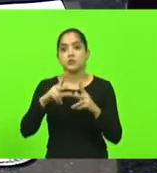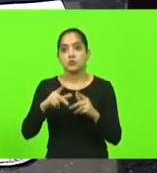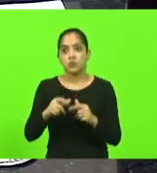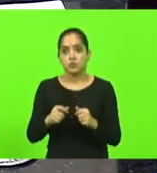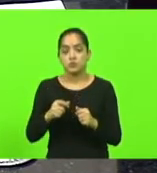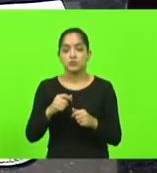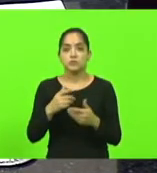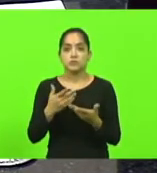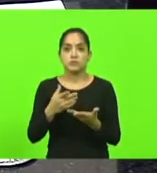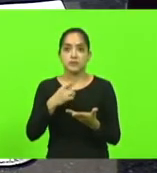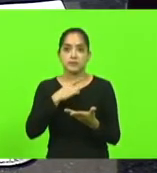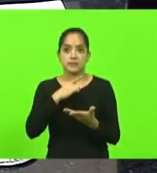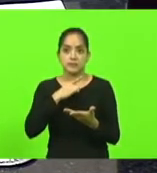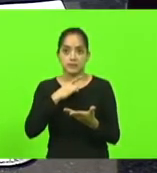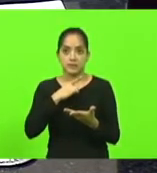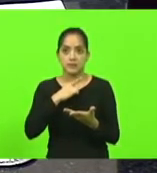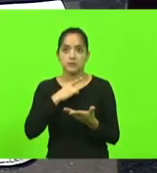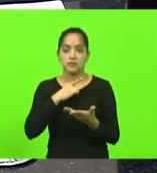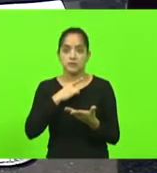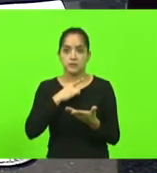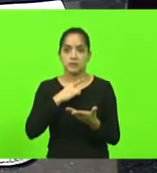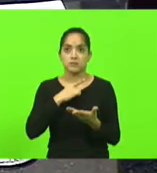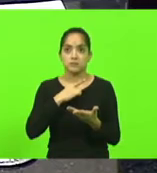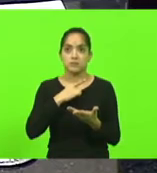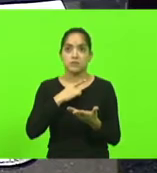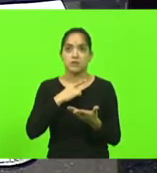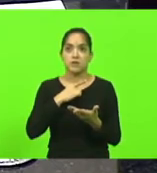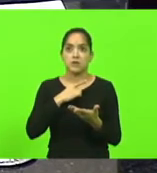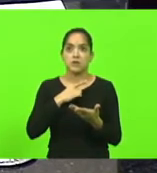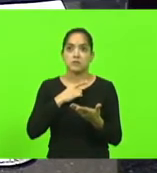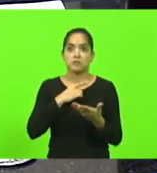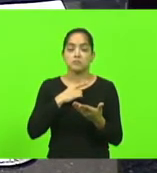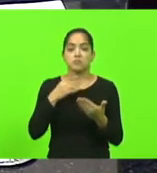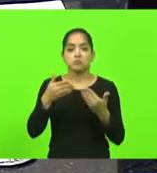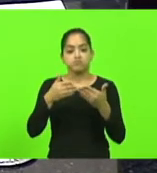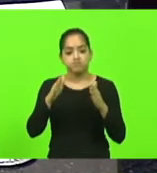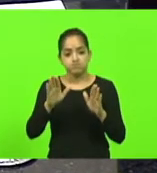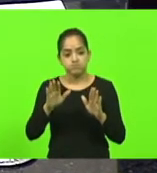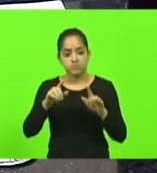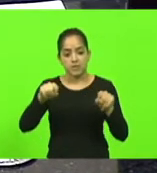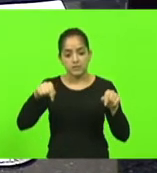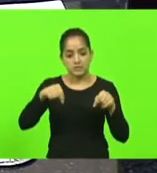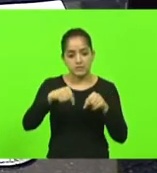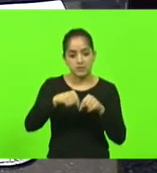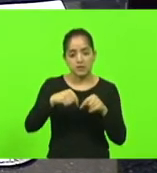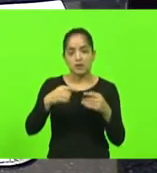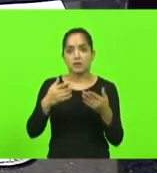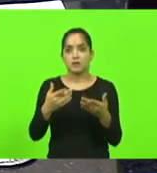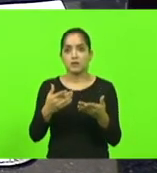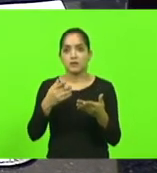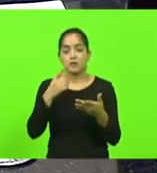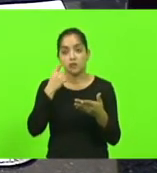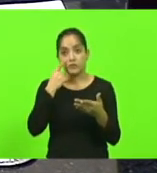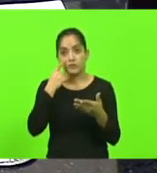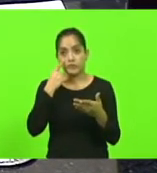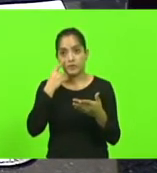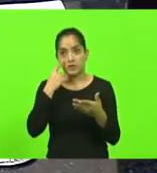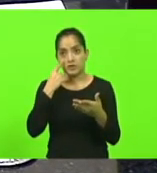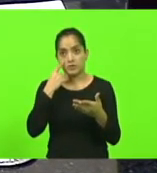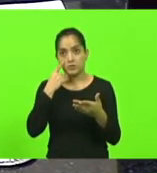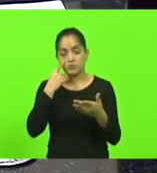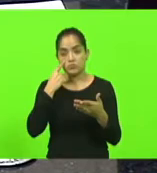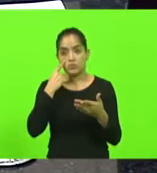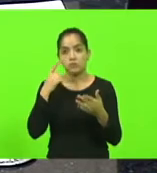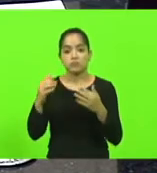têm esse costume de ter os seus gabinetes abertos. E eu vejo muita gente dentro da